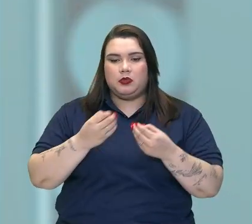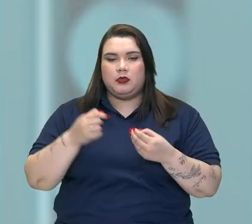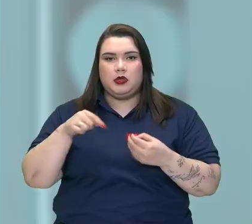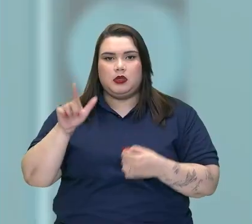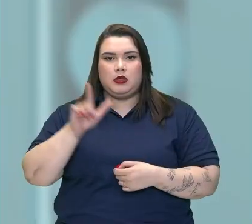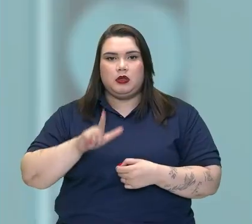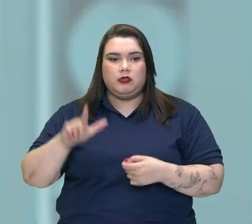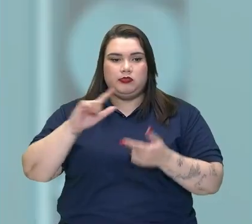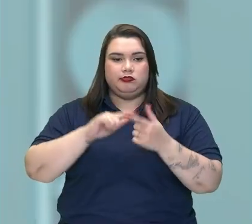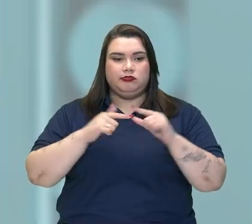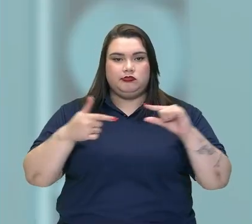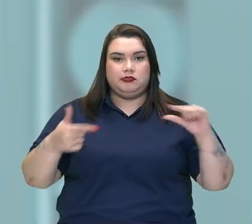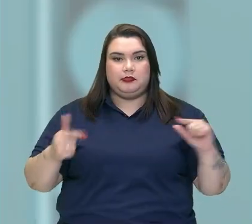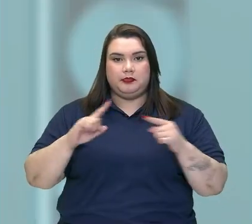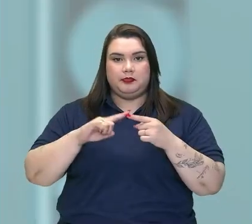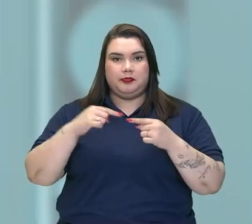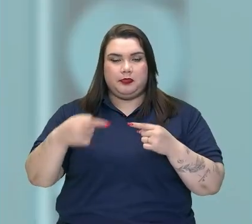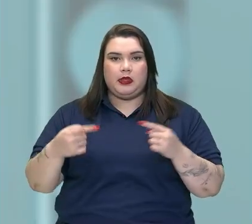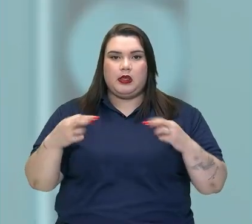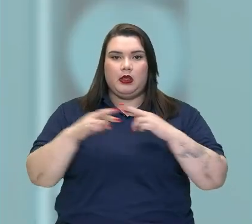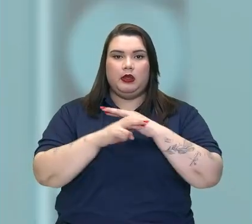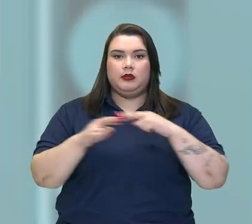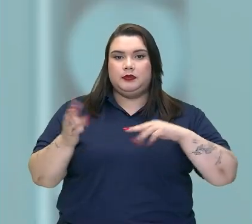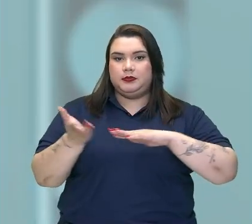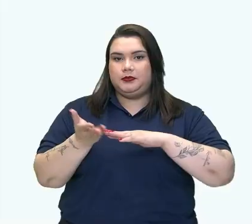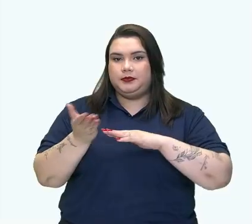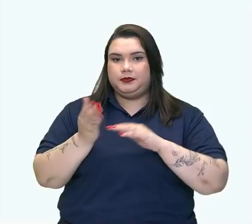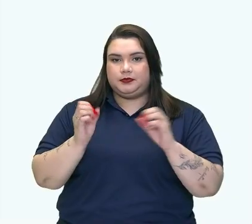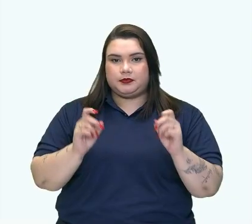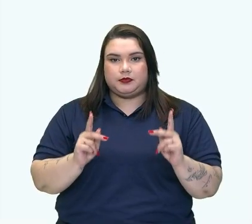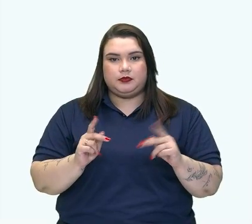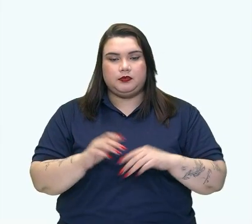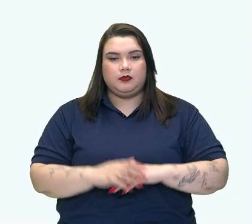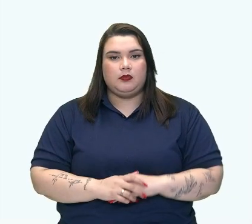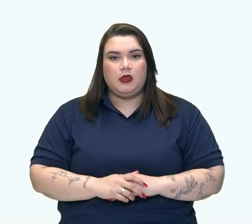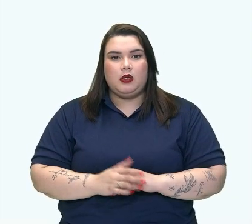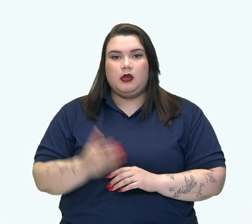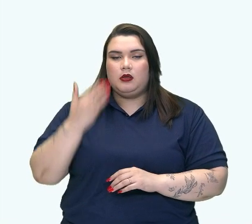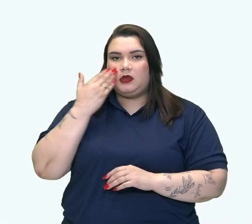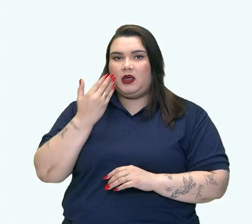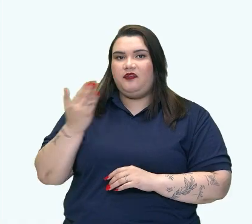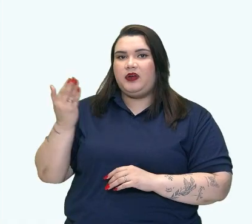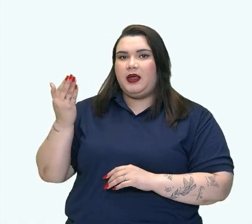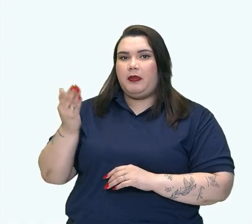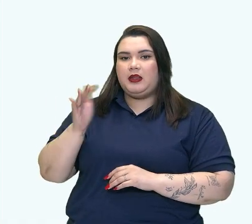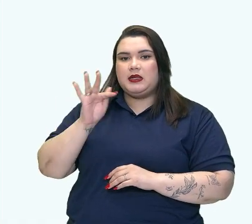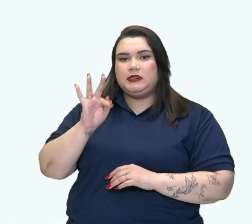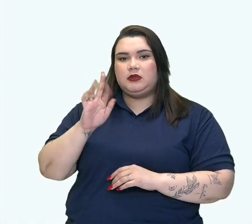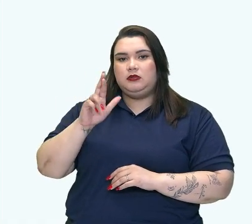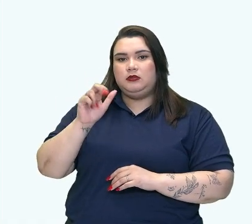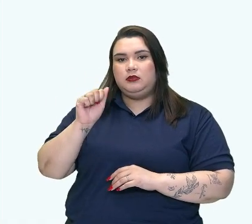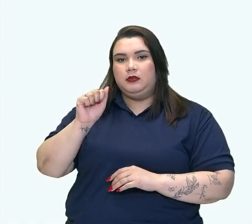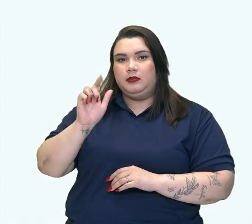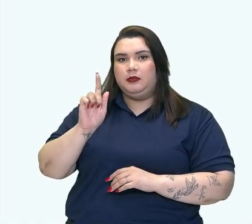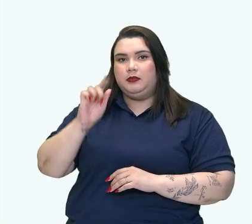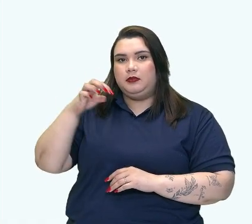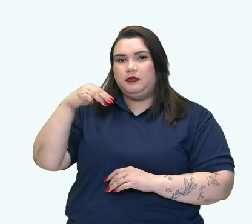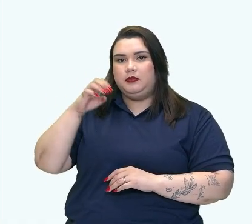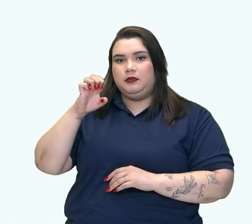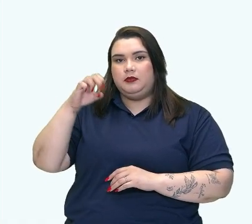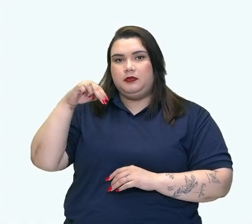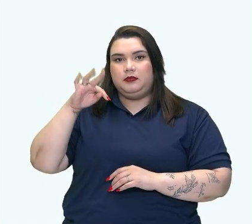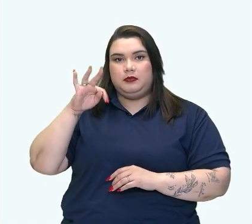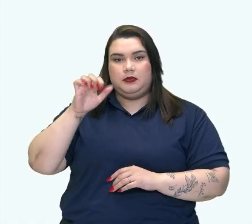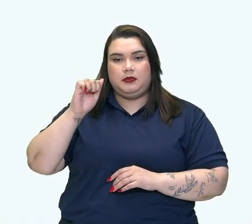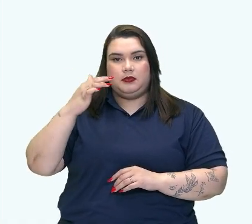com a contemporaneidade, ok? Vamos continuar. Então, vamos ter também a fragmentação da narrativa, vou